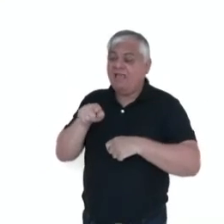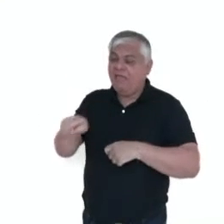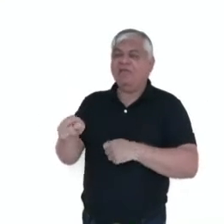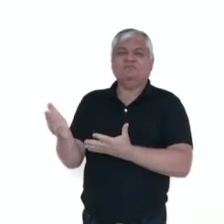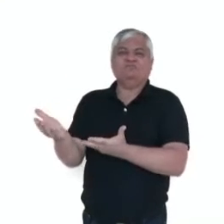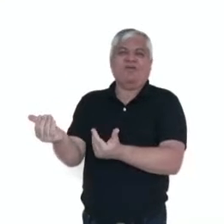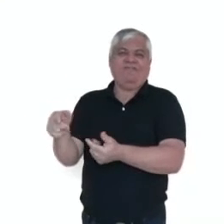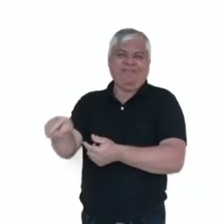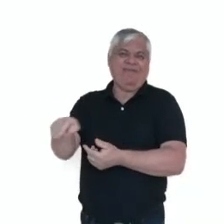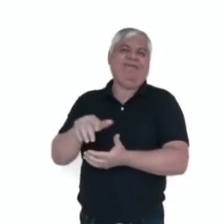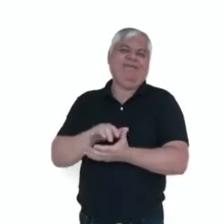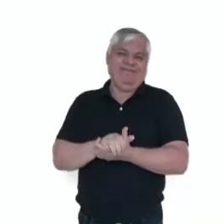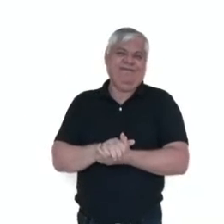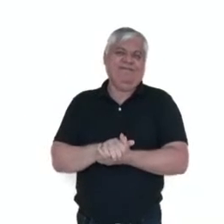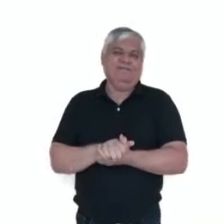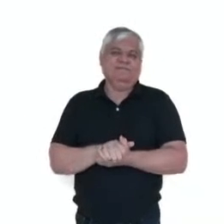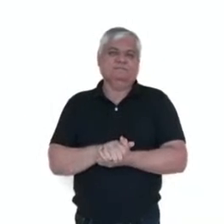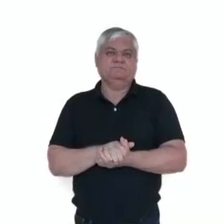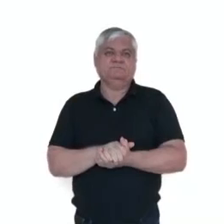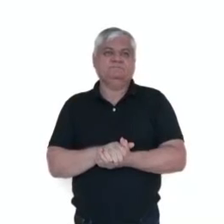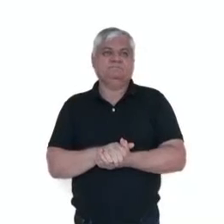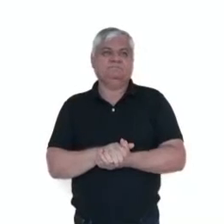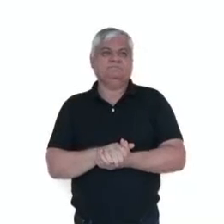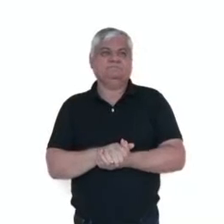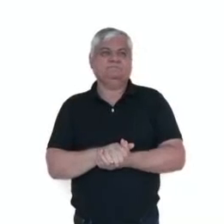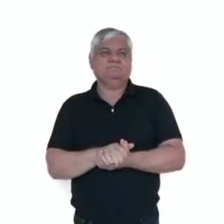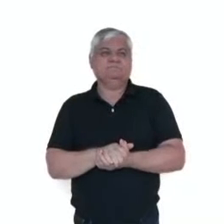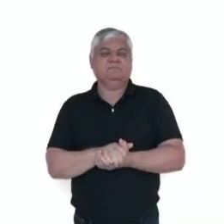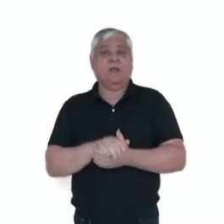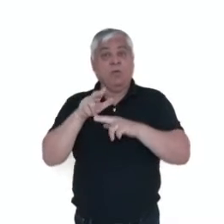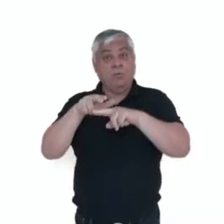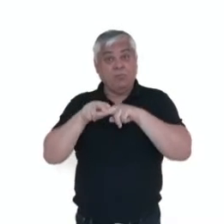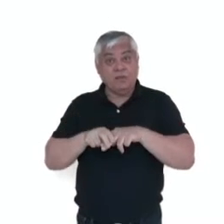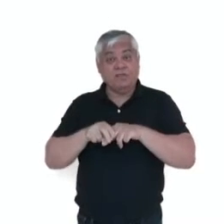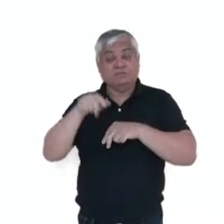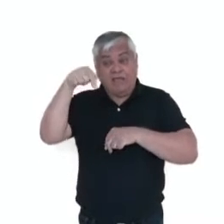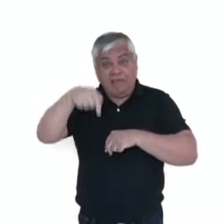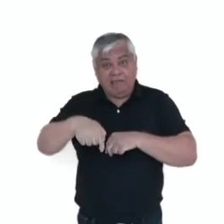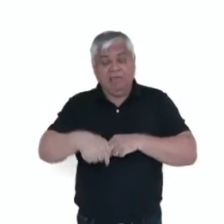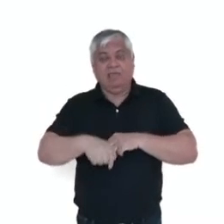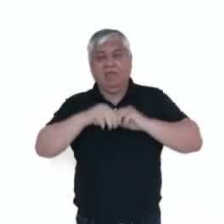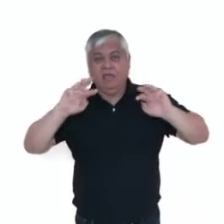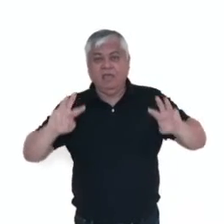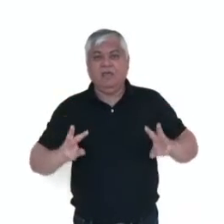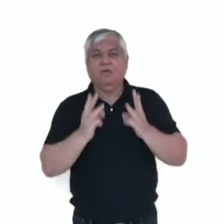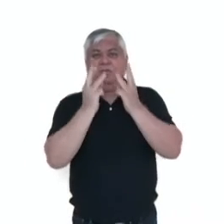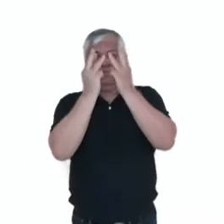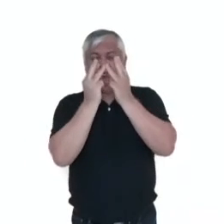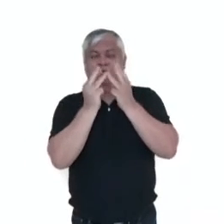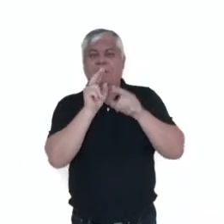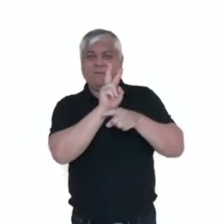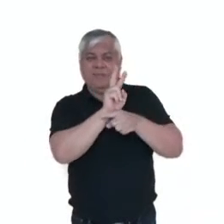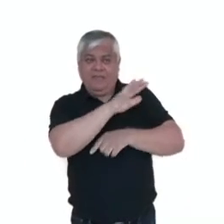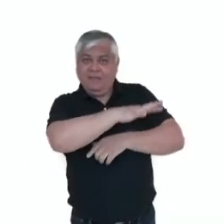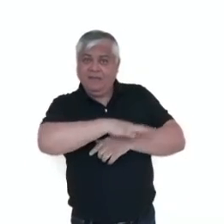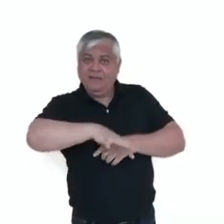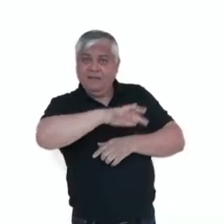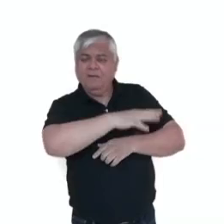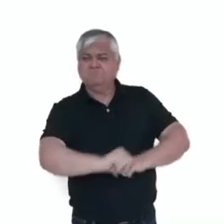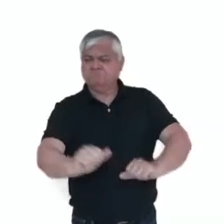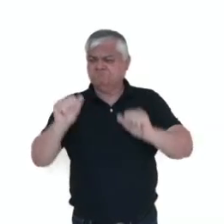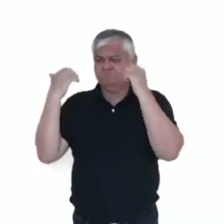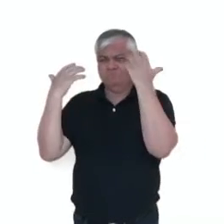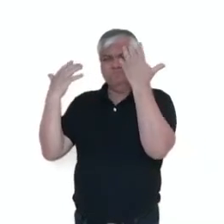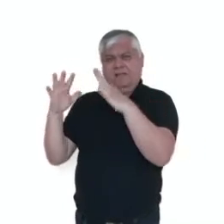Vocês jovens. E por isso nós do Programa Nações Unidas para o Meio Ambiente